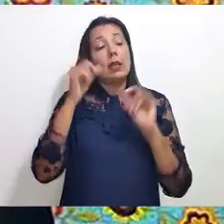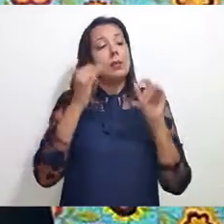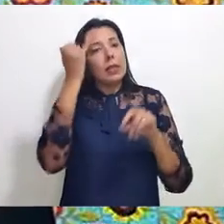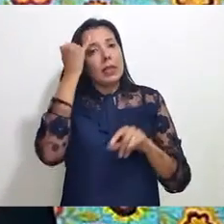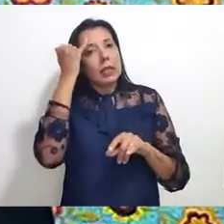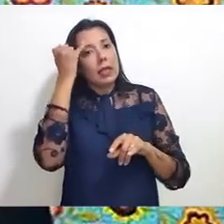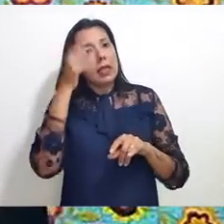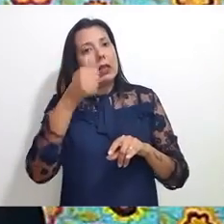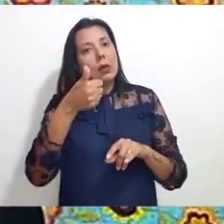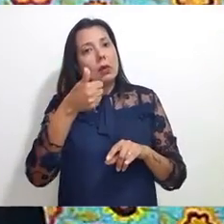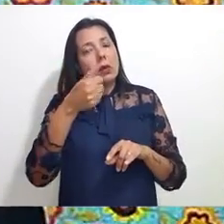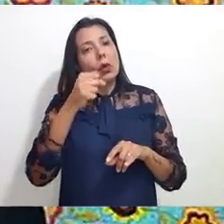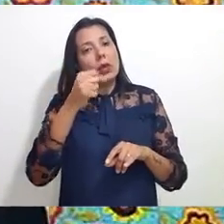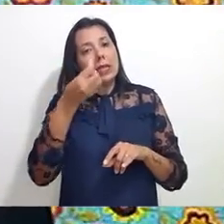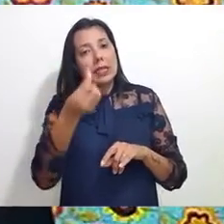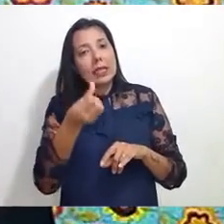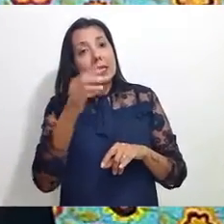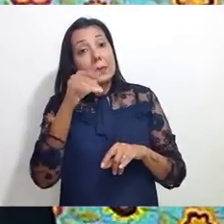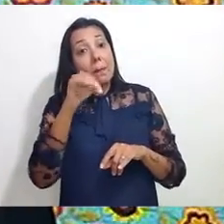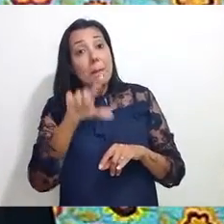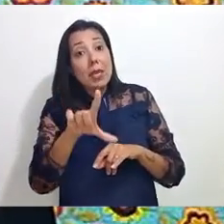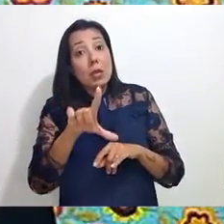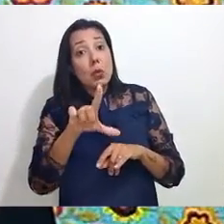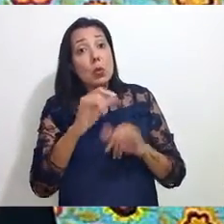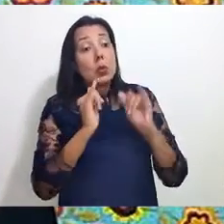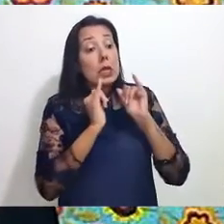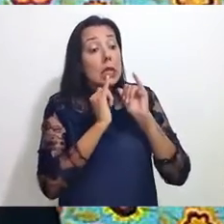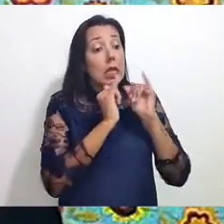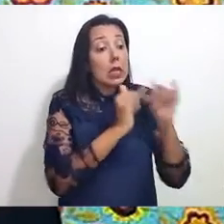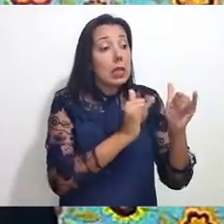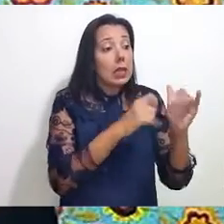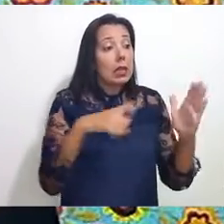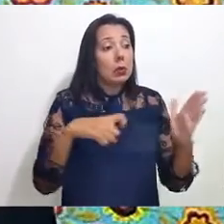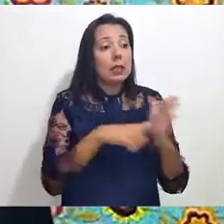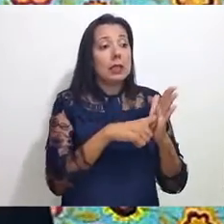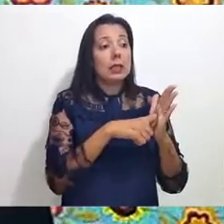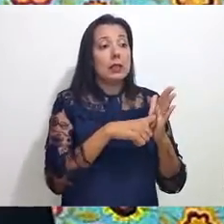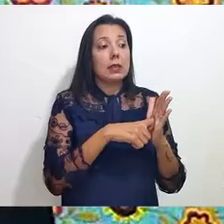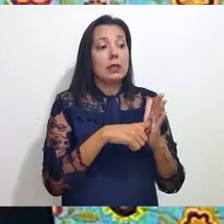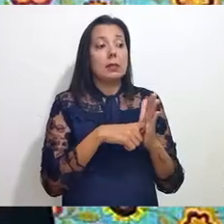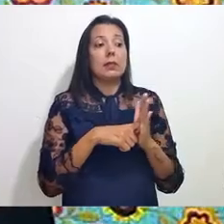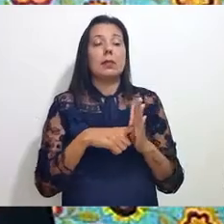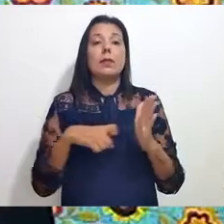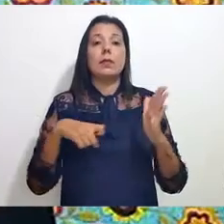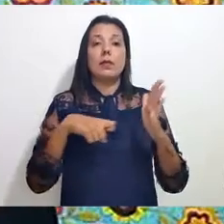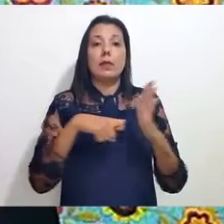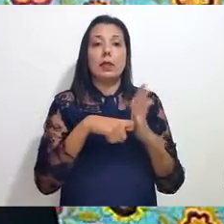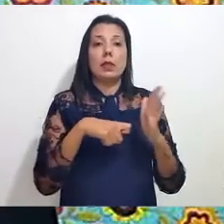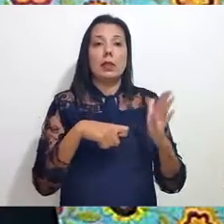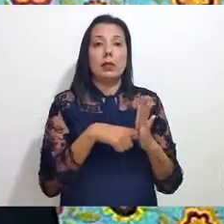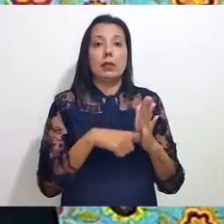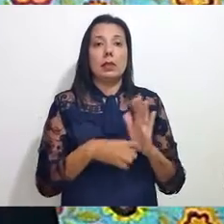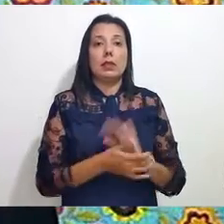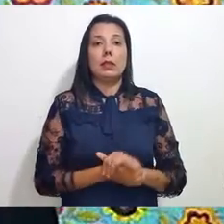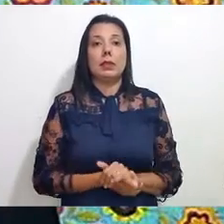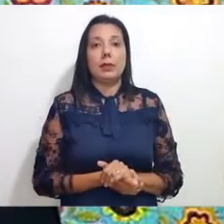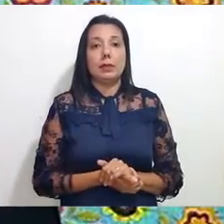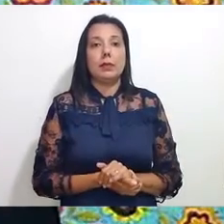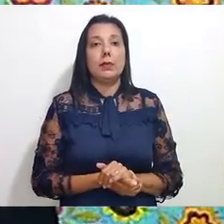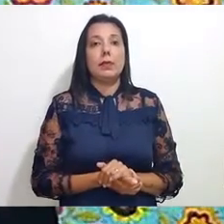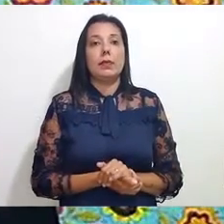mais de 86 mil denúncias de violação e abuso sexual de crianças e adolescentes, tá?